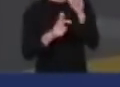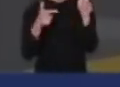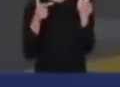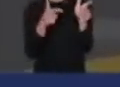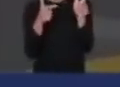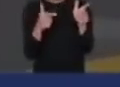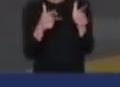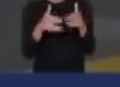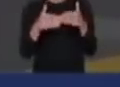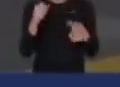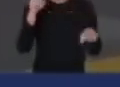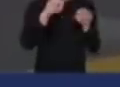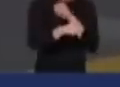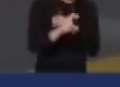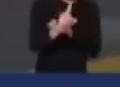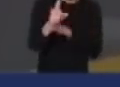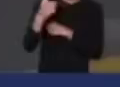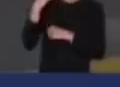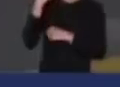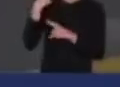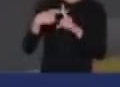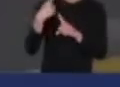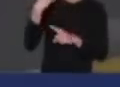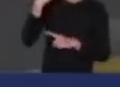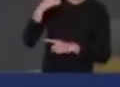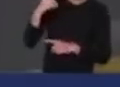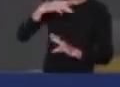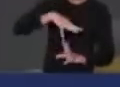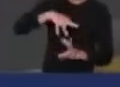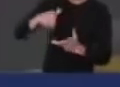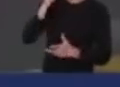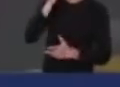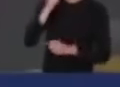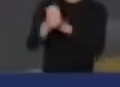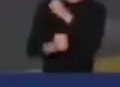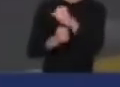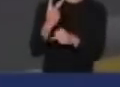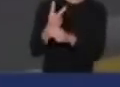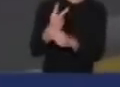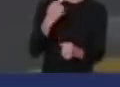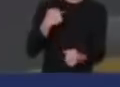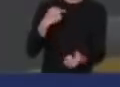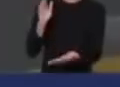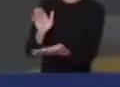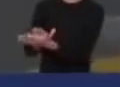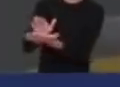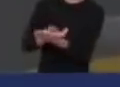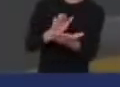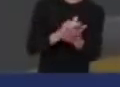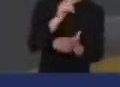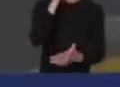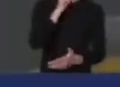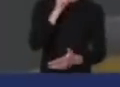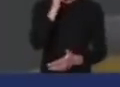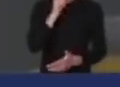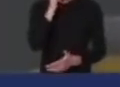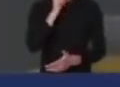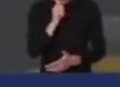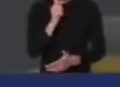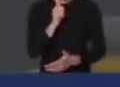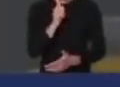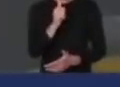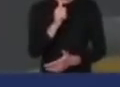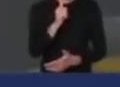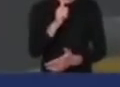arroubos da juventude. Não, é por estratégia eleitoral. Porque ele sabe que já tem mais de 10 bilhões de seguidores nas suas redes sociais e que